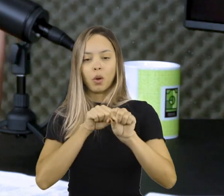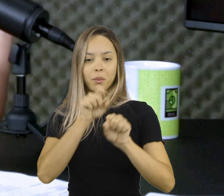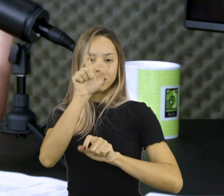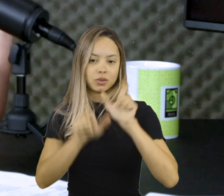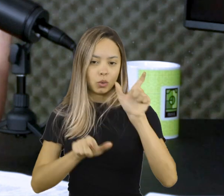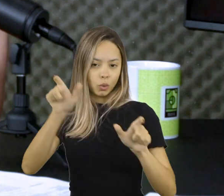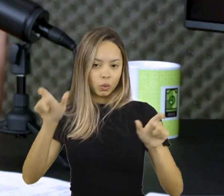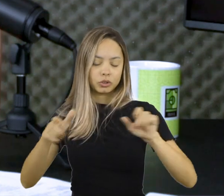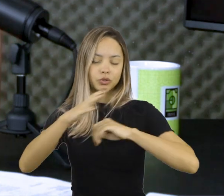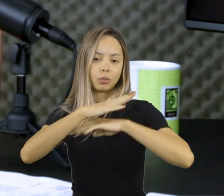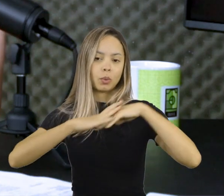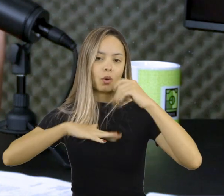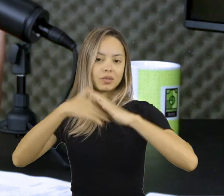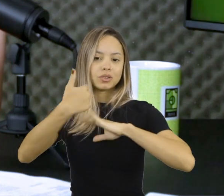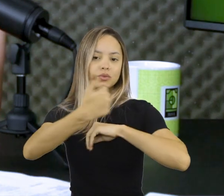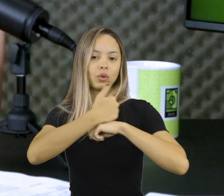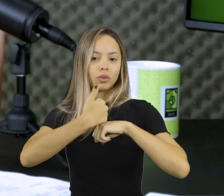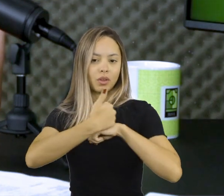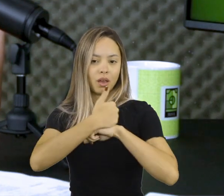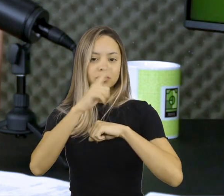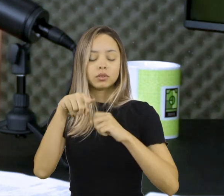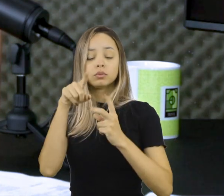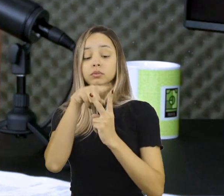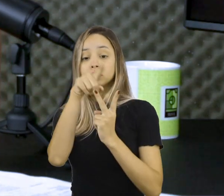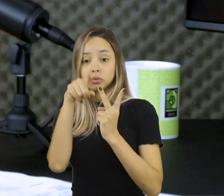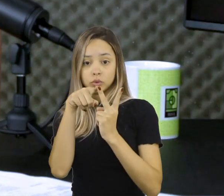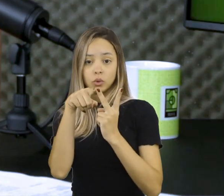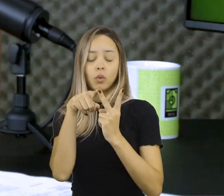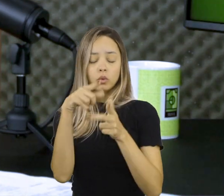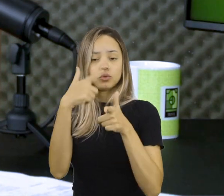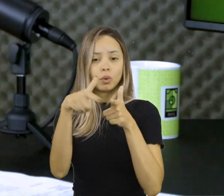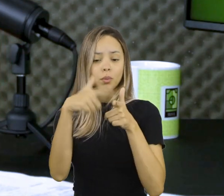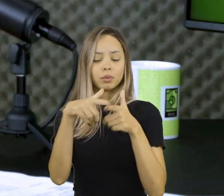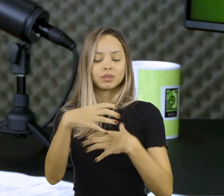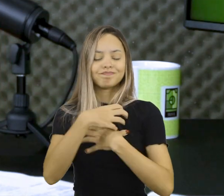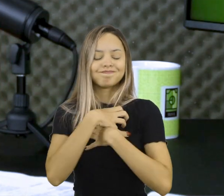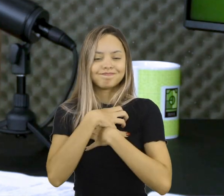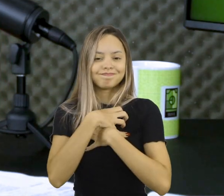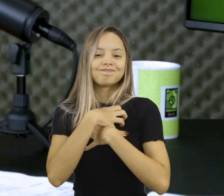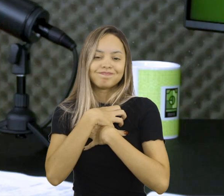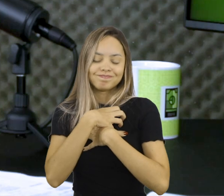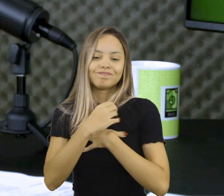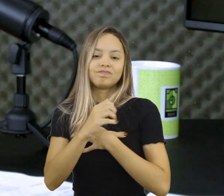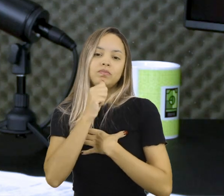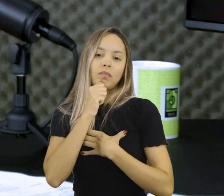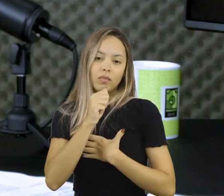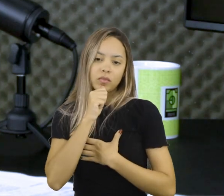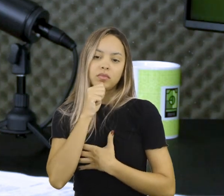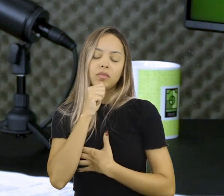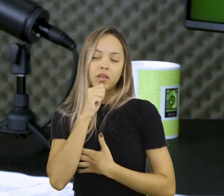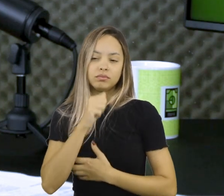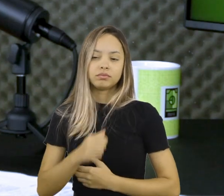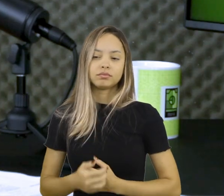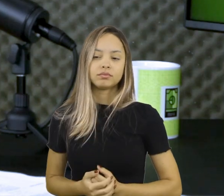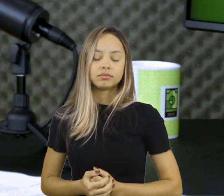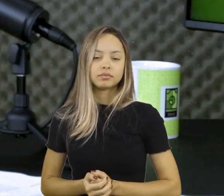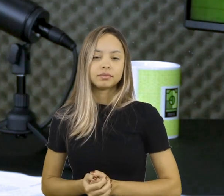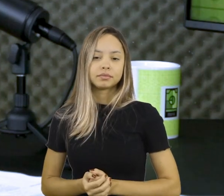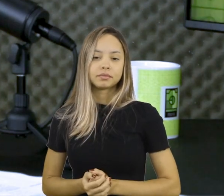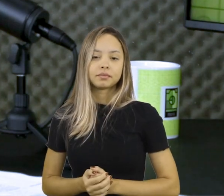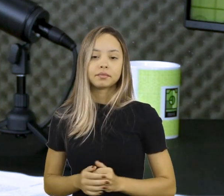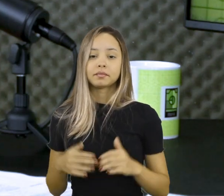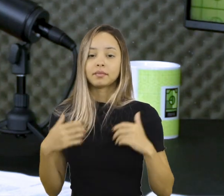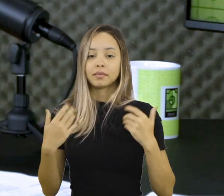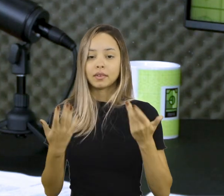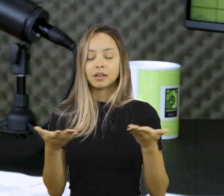são dois gargalos Que Me angustia ainda me Angustia muito bom nós